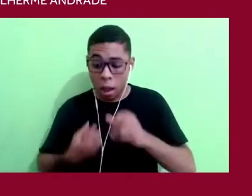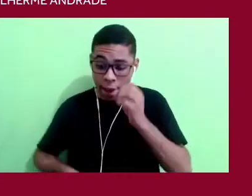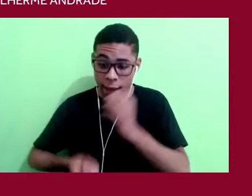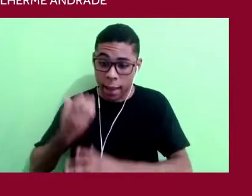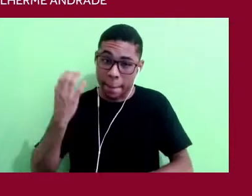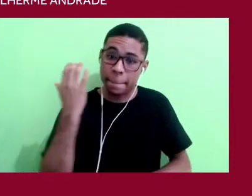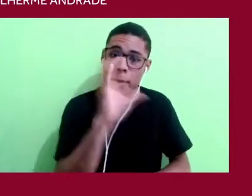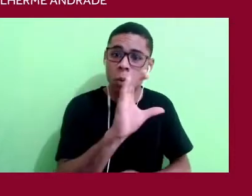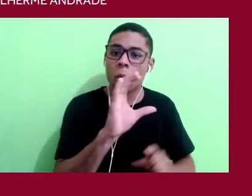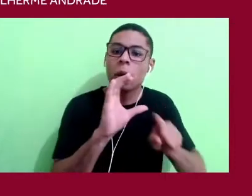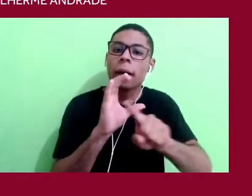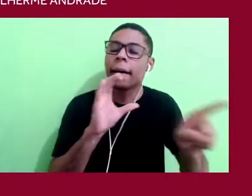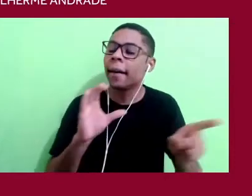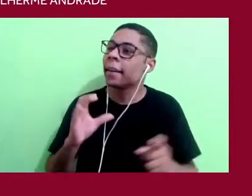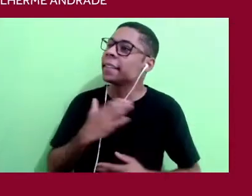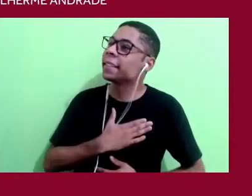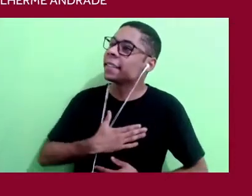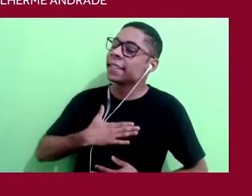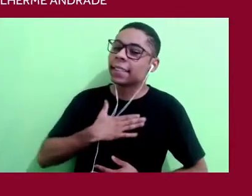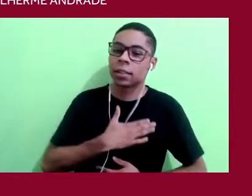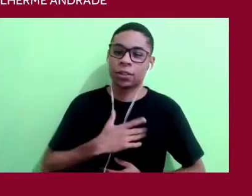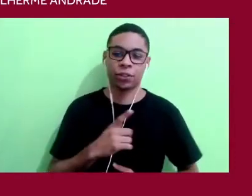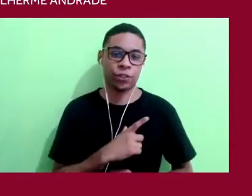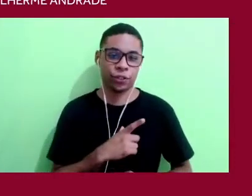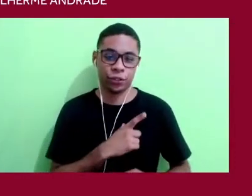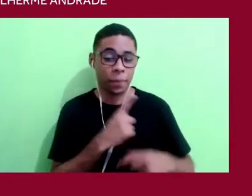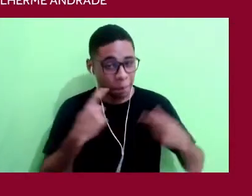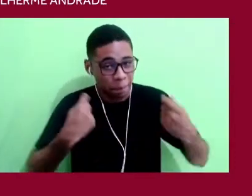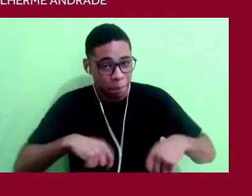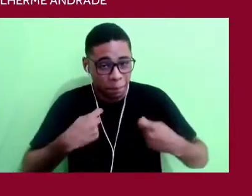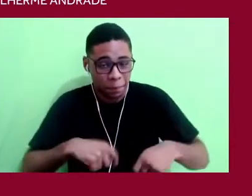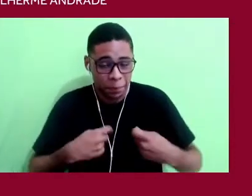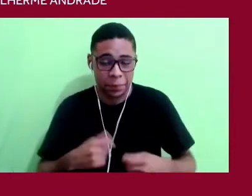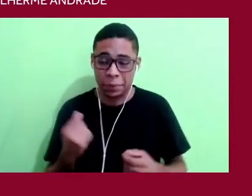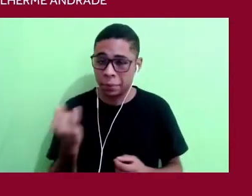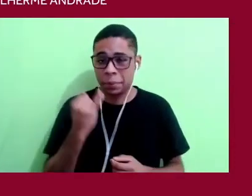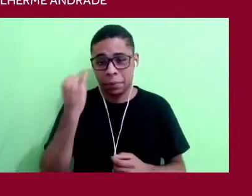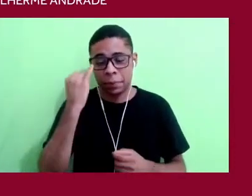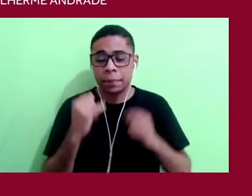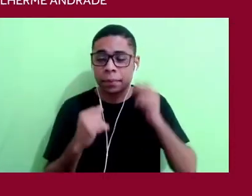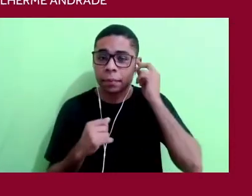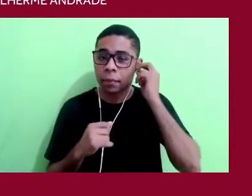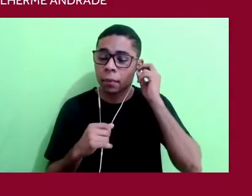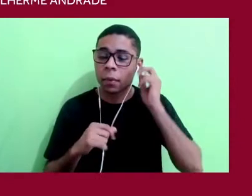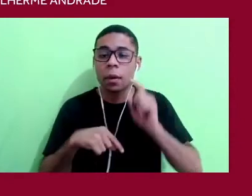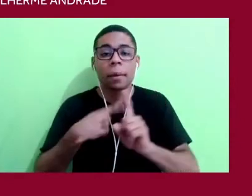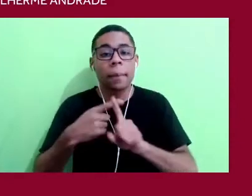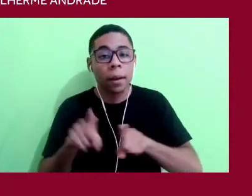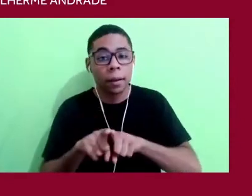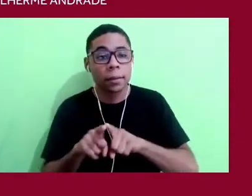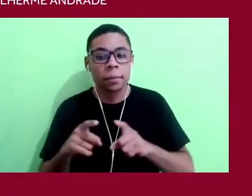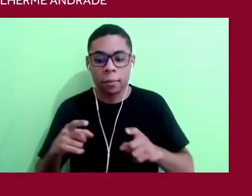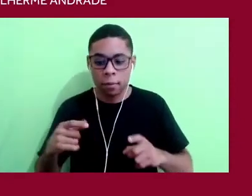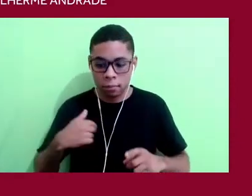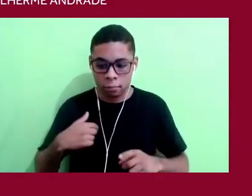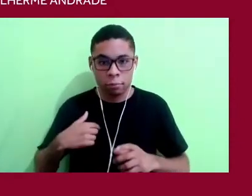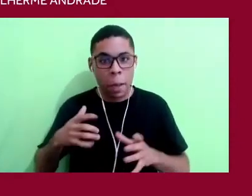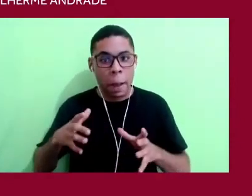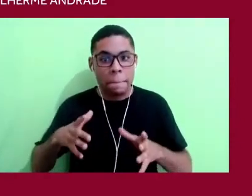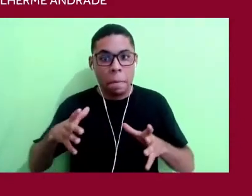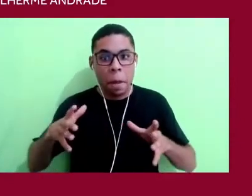necessidades e que, em conjunto, consiga também promover os nossos espaços, os